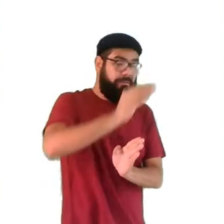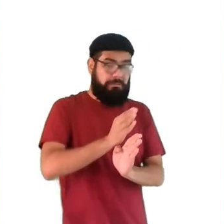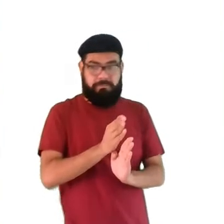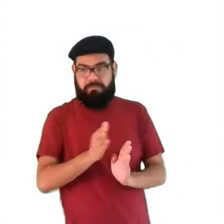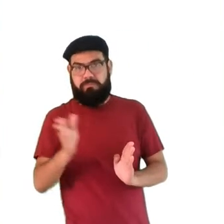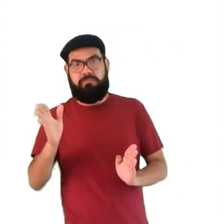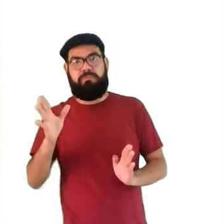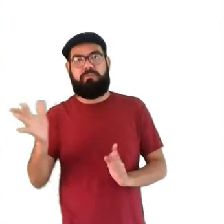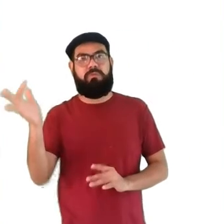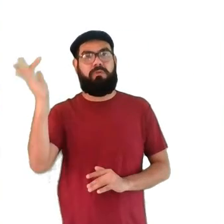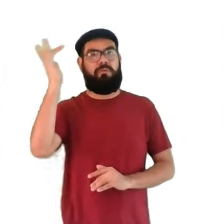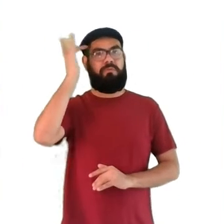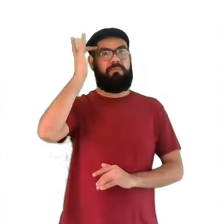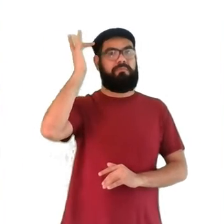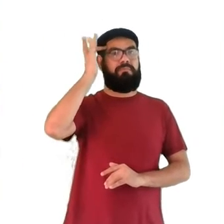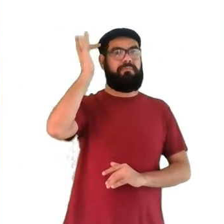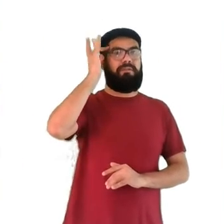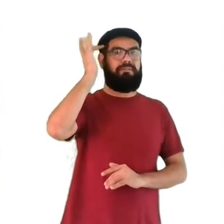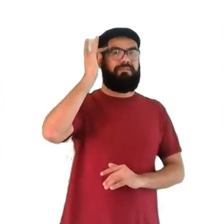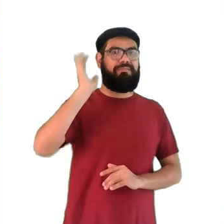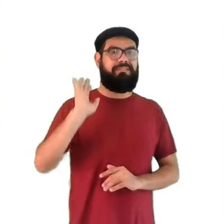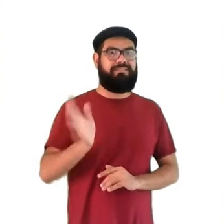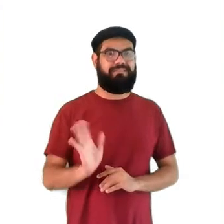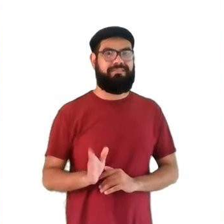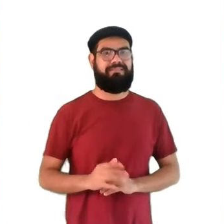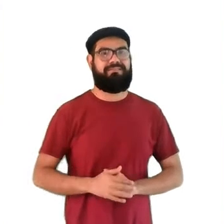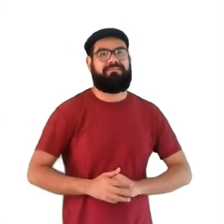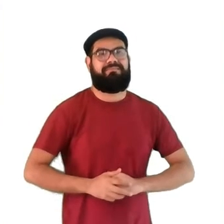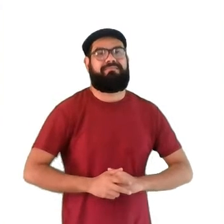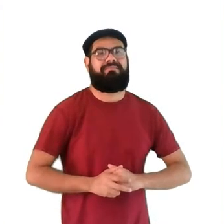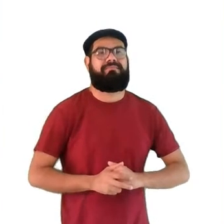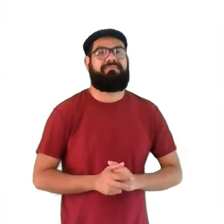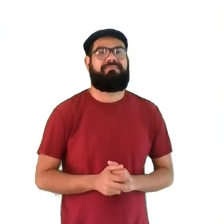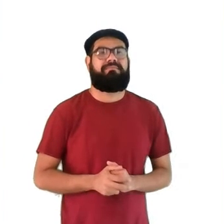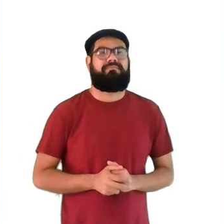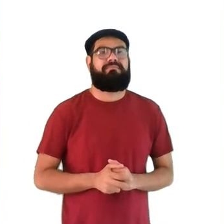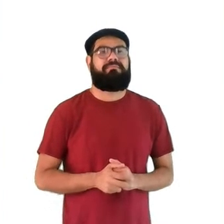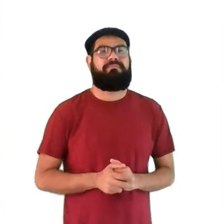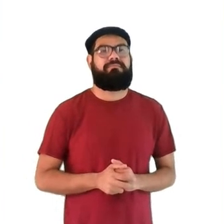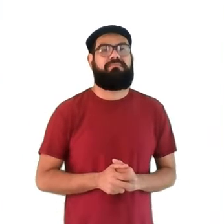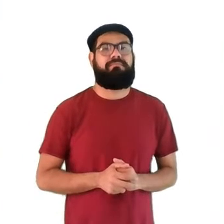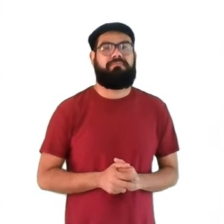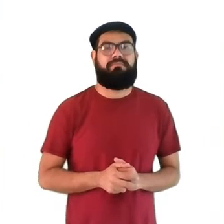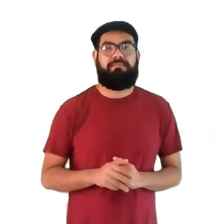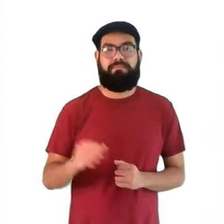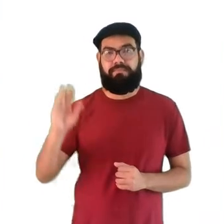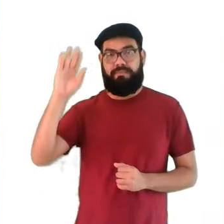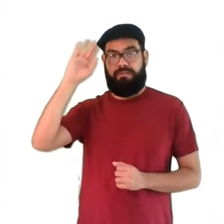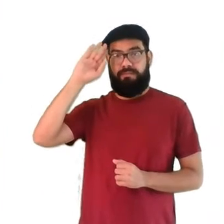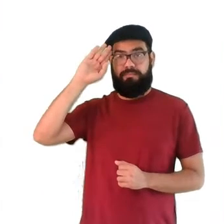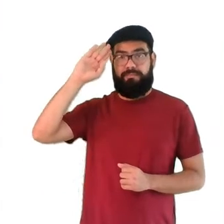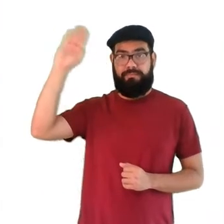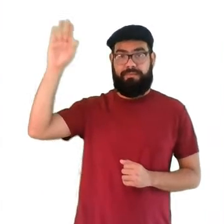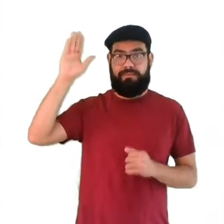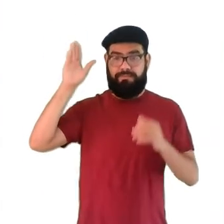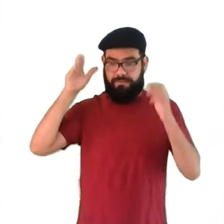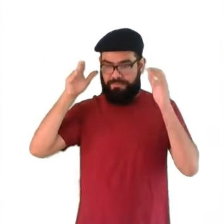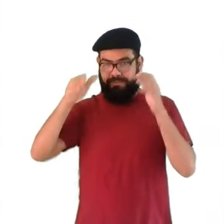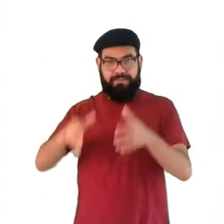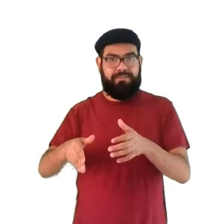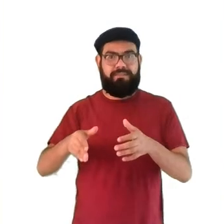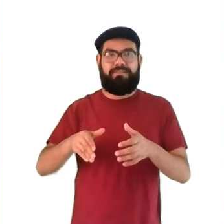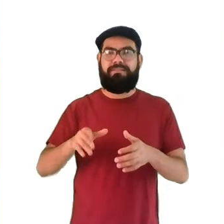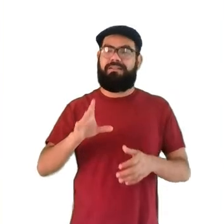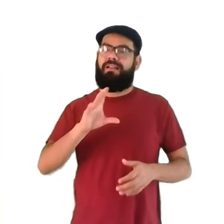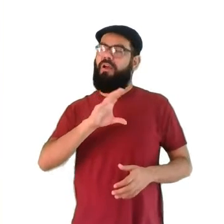pessoa, ela já está ali com uma habilidade intelectual maior, principalmente, né, se ela é amante aí dos